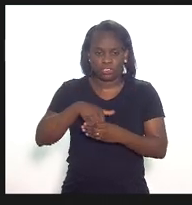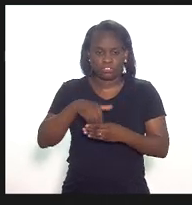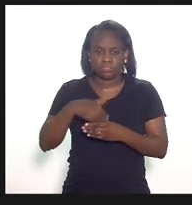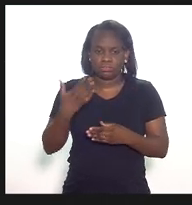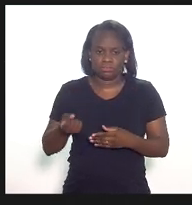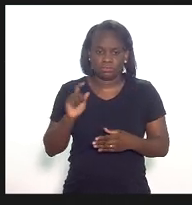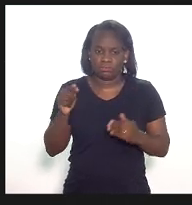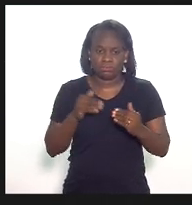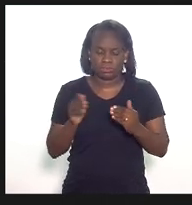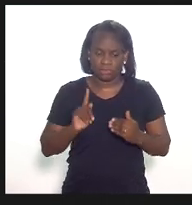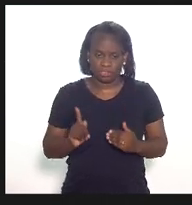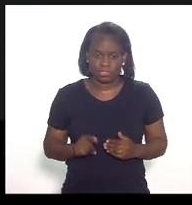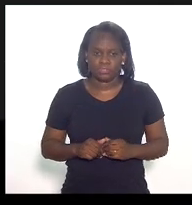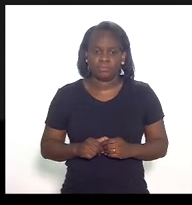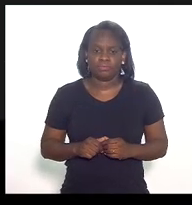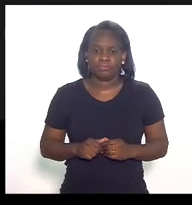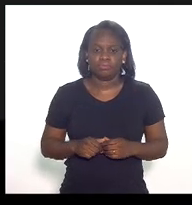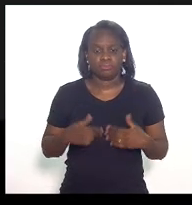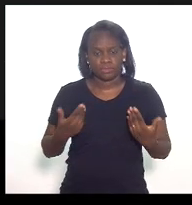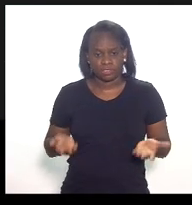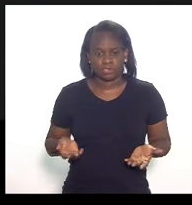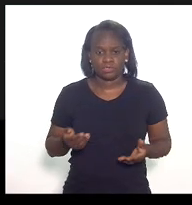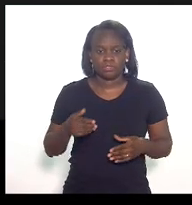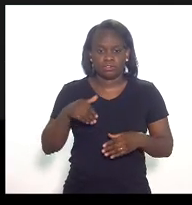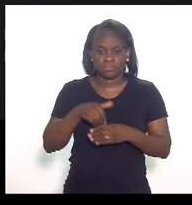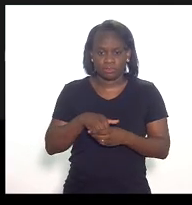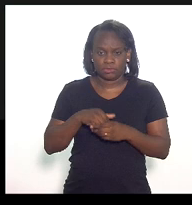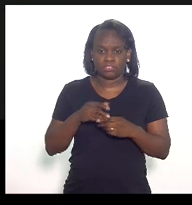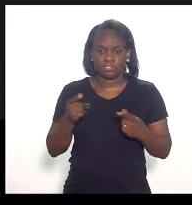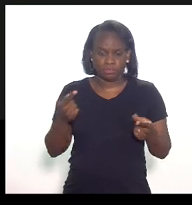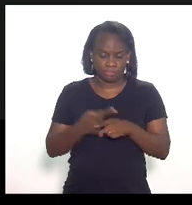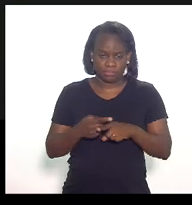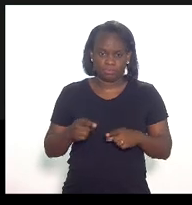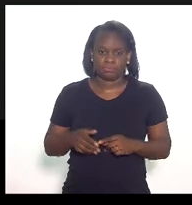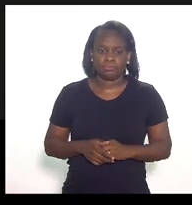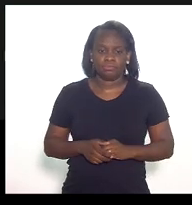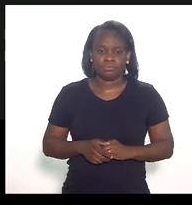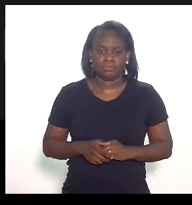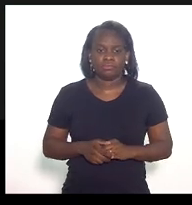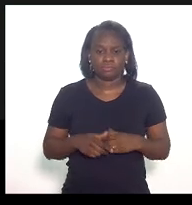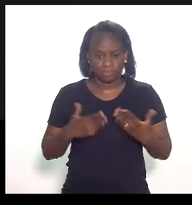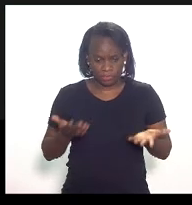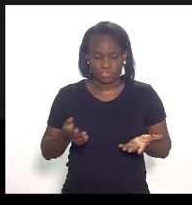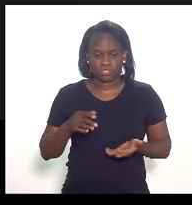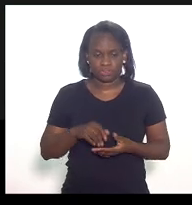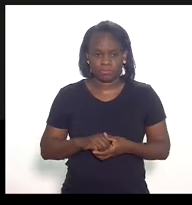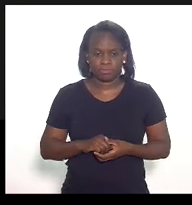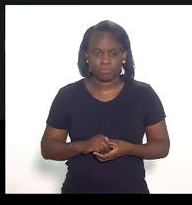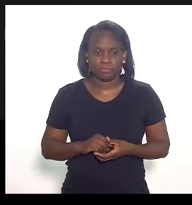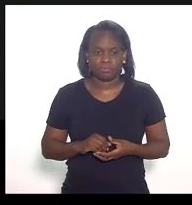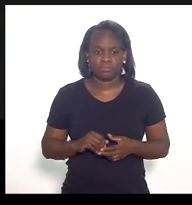nesse sentido, senhor presidente. Ou seja, favorável... Voto divergente. Isso, divergente.